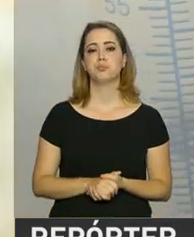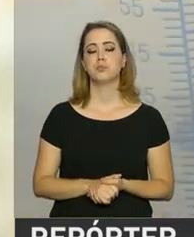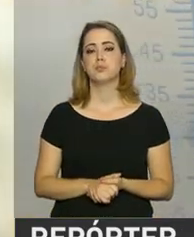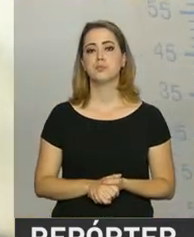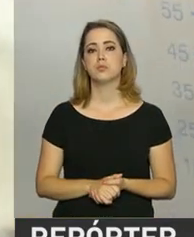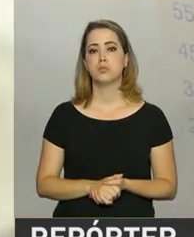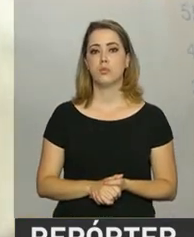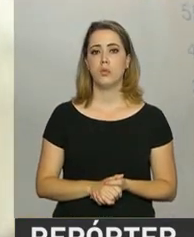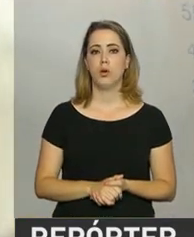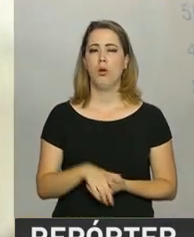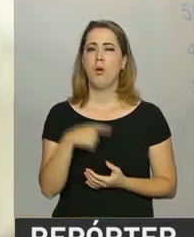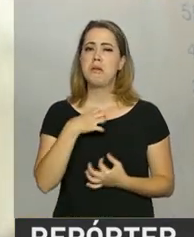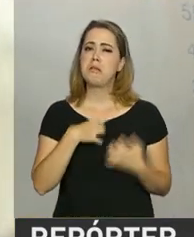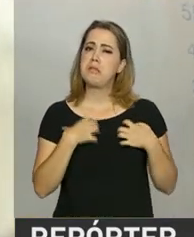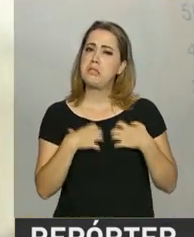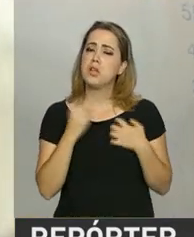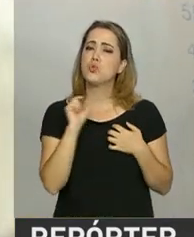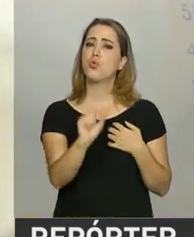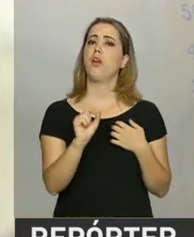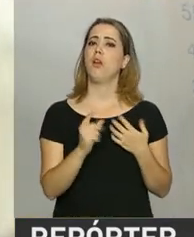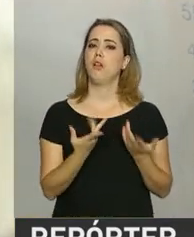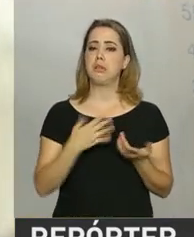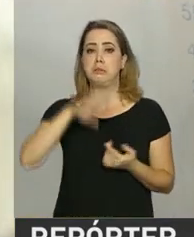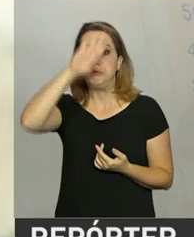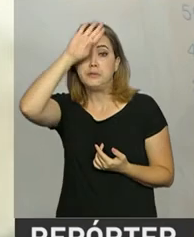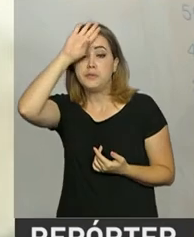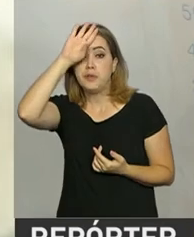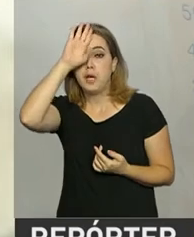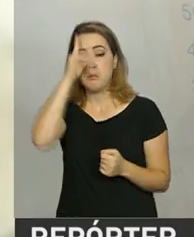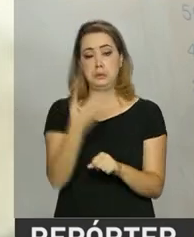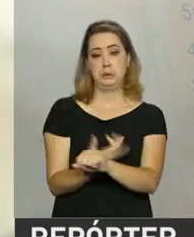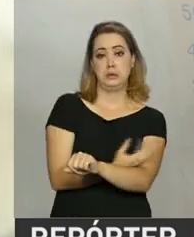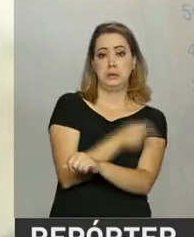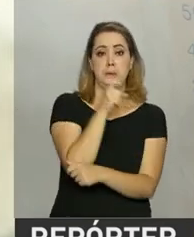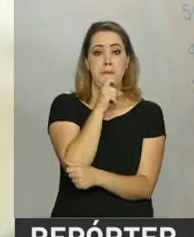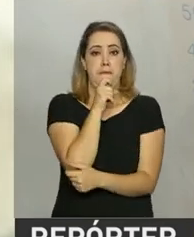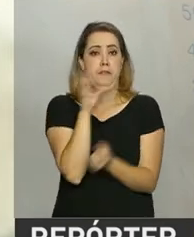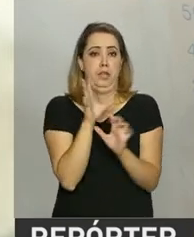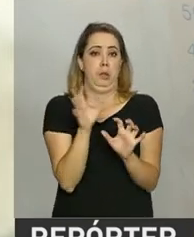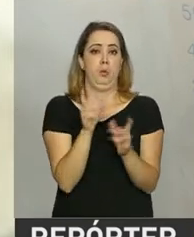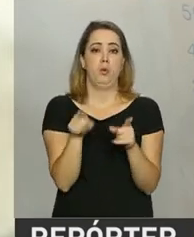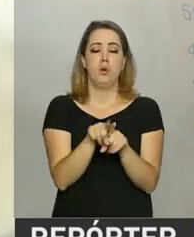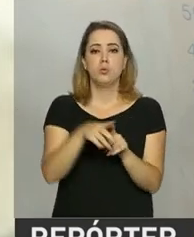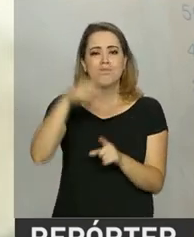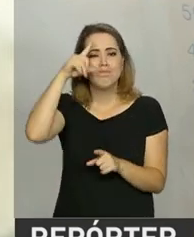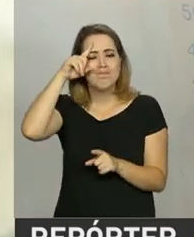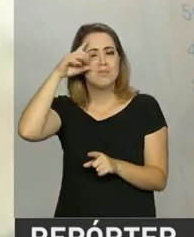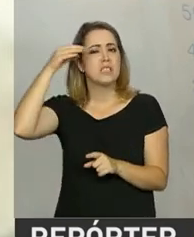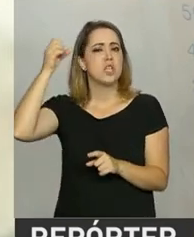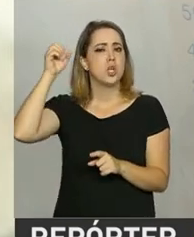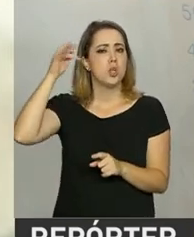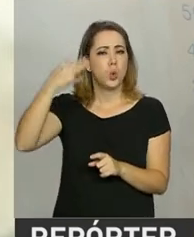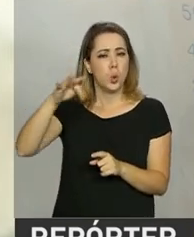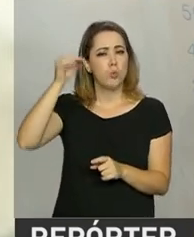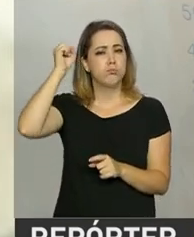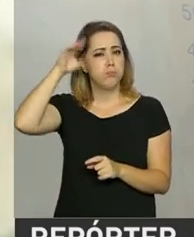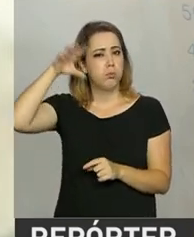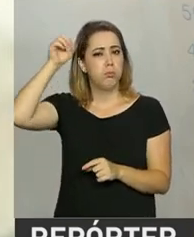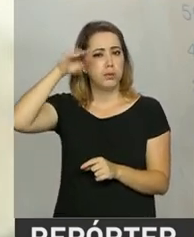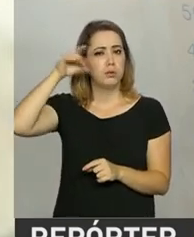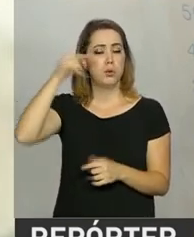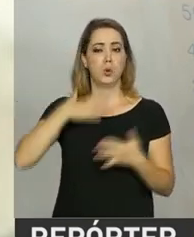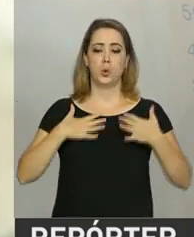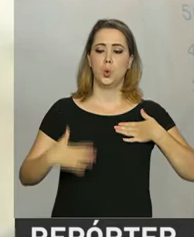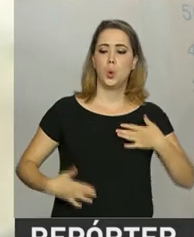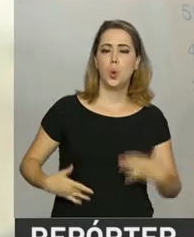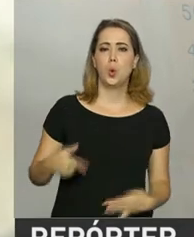sintomas iniciais da febre amarela e incluem febre calafrios dor intensa dores no corpo em geral